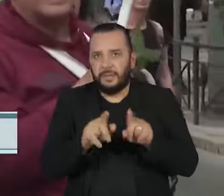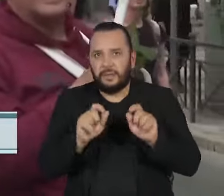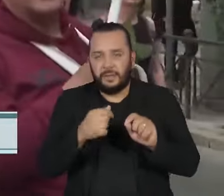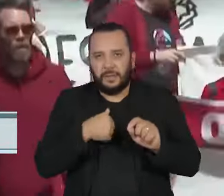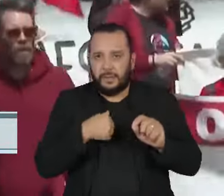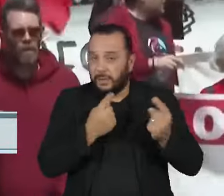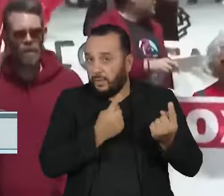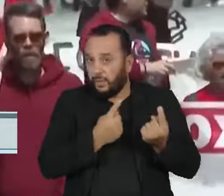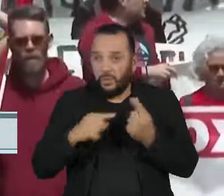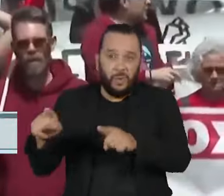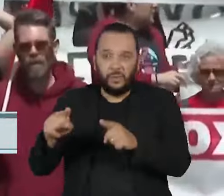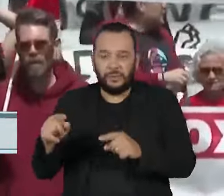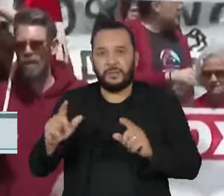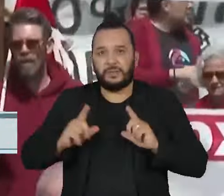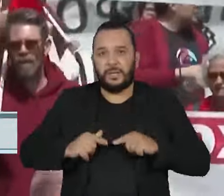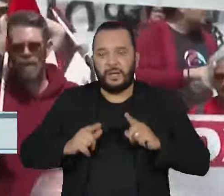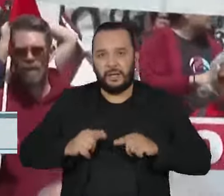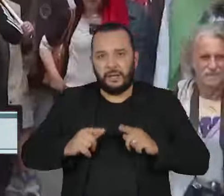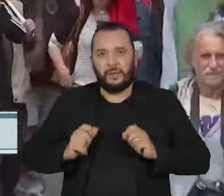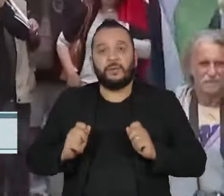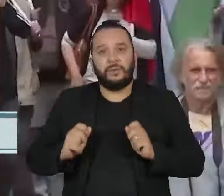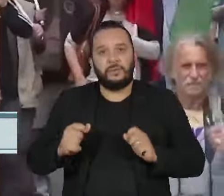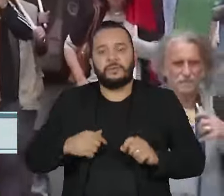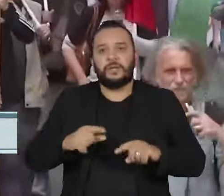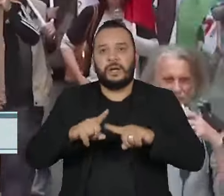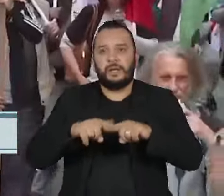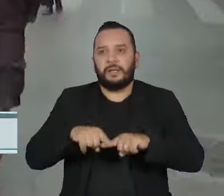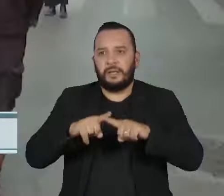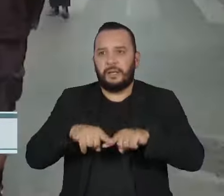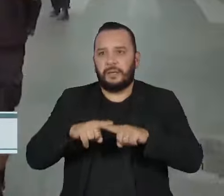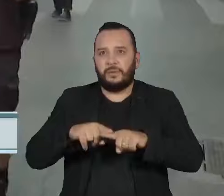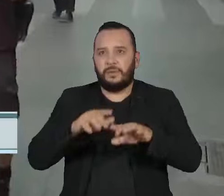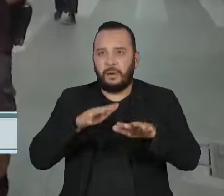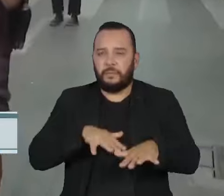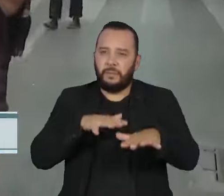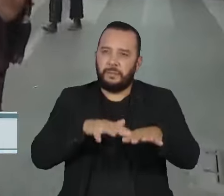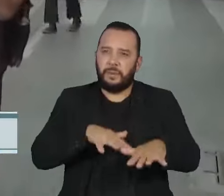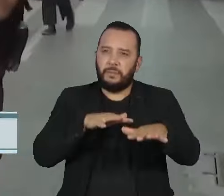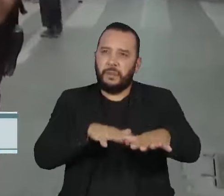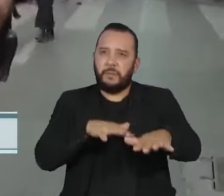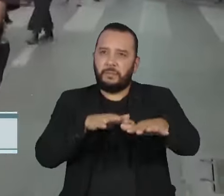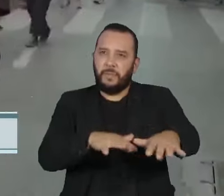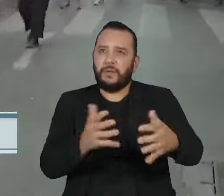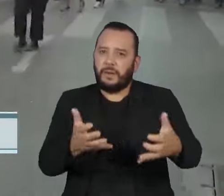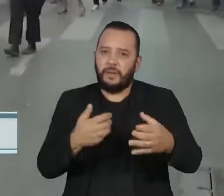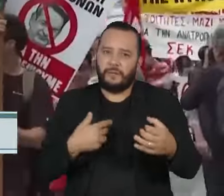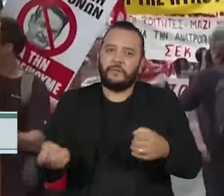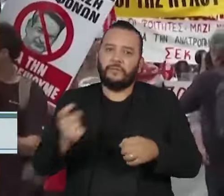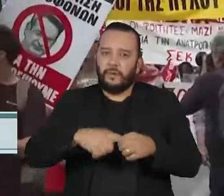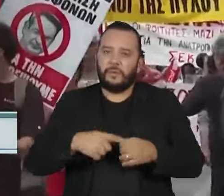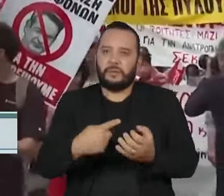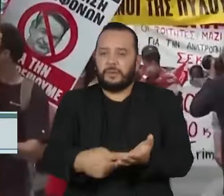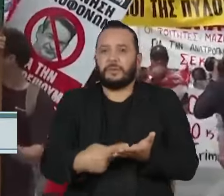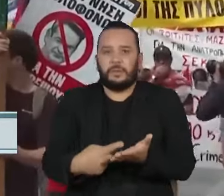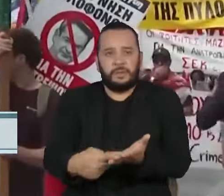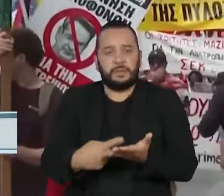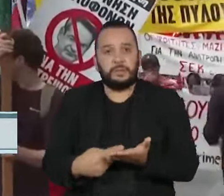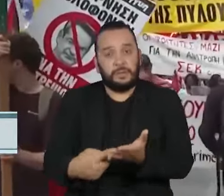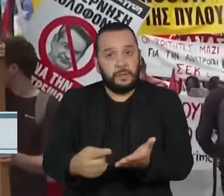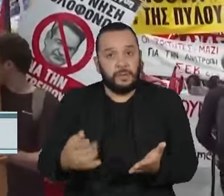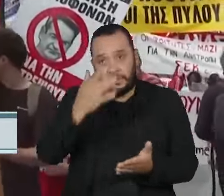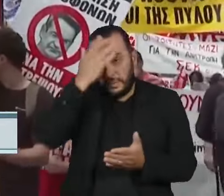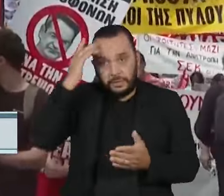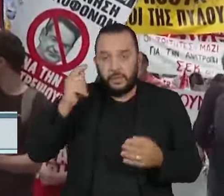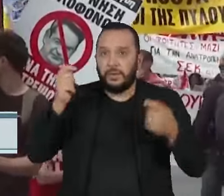Os gregos tomaram as ruas de Atenas, berço da democracia, em nome da retomada das negociações coletivas, que, segundo os